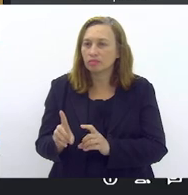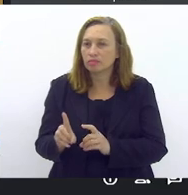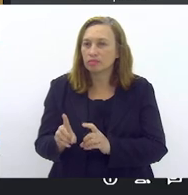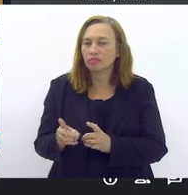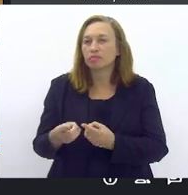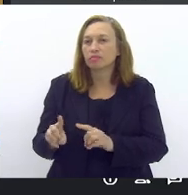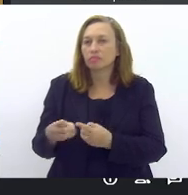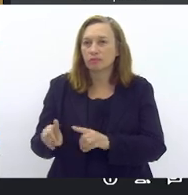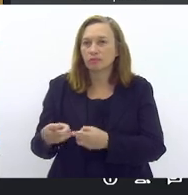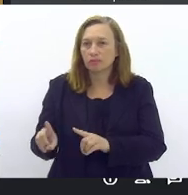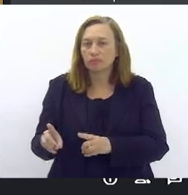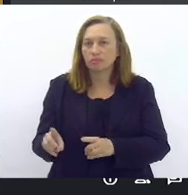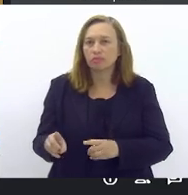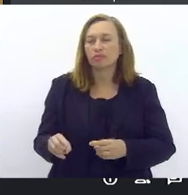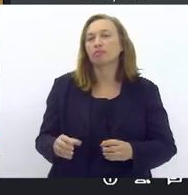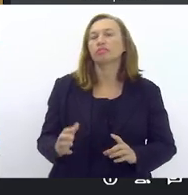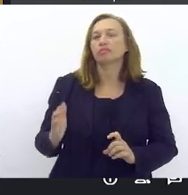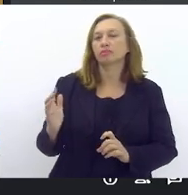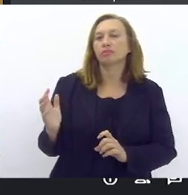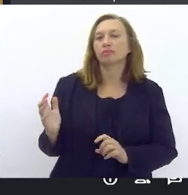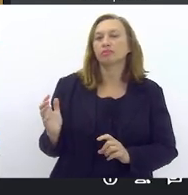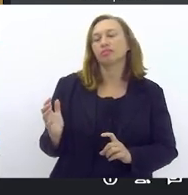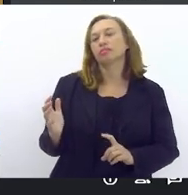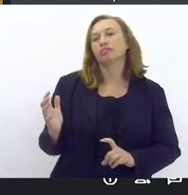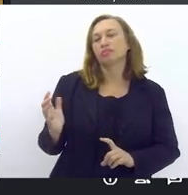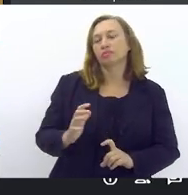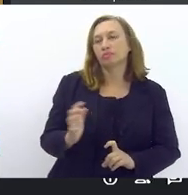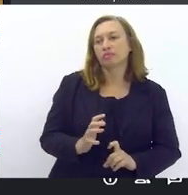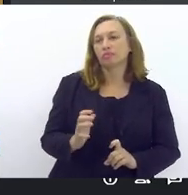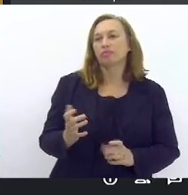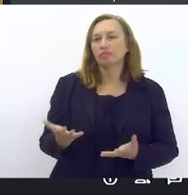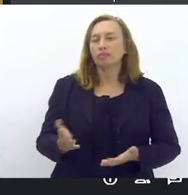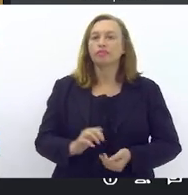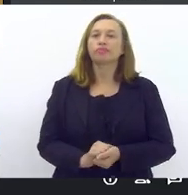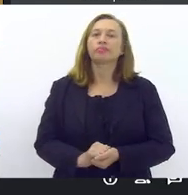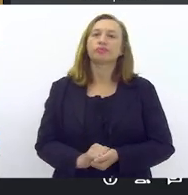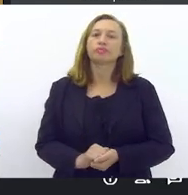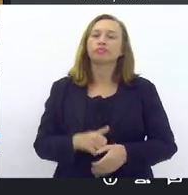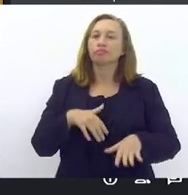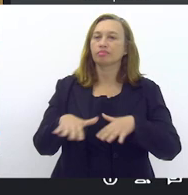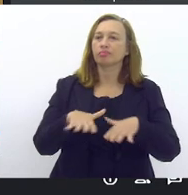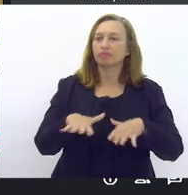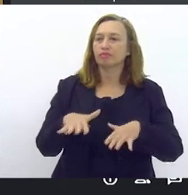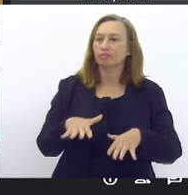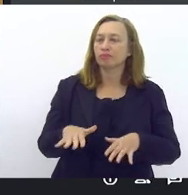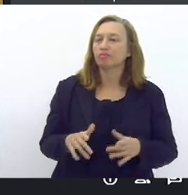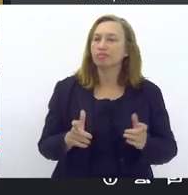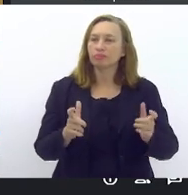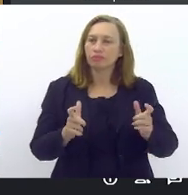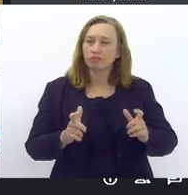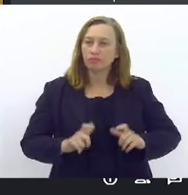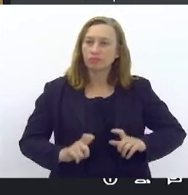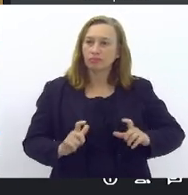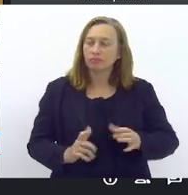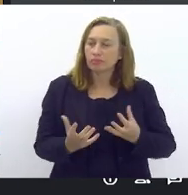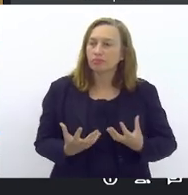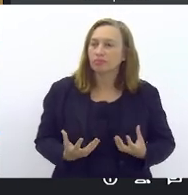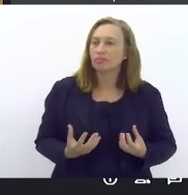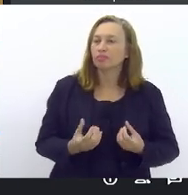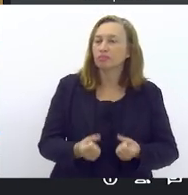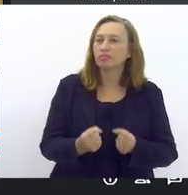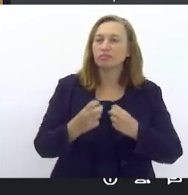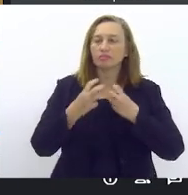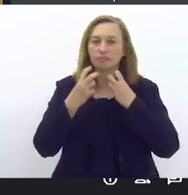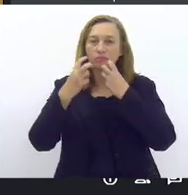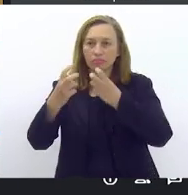moral vem, muitas mulheres adoecem isso, e o movimento está aqui, o movimento está aqui para abraçar,